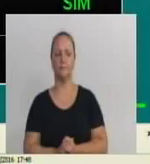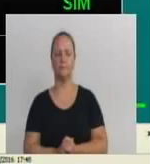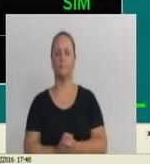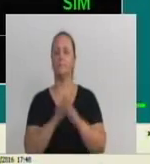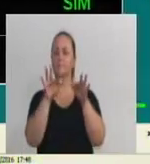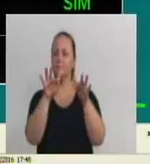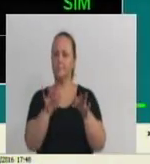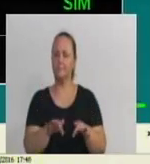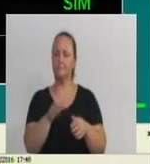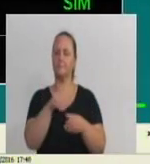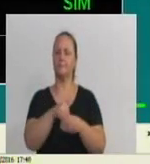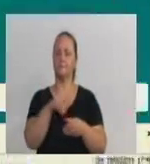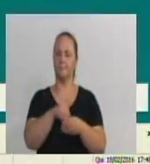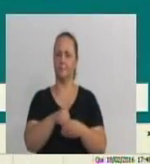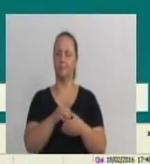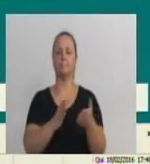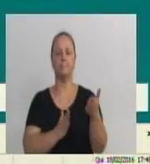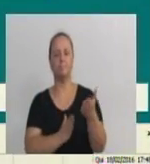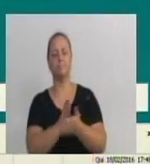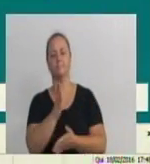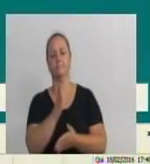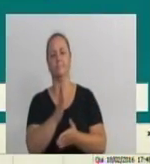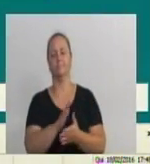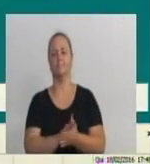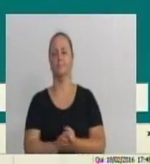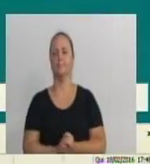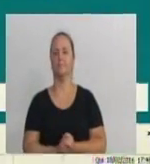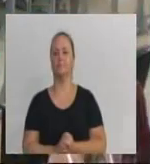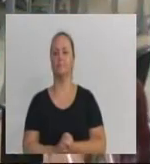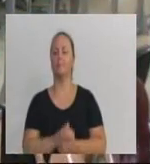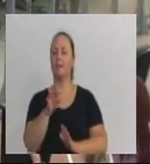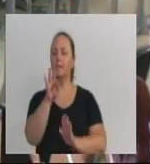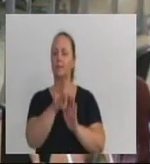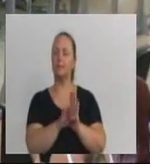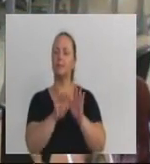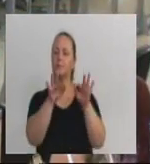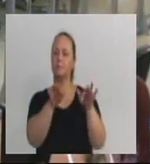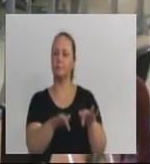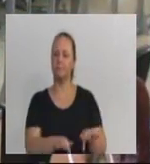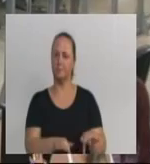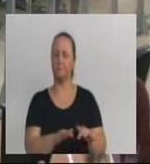Encerrada a votação. Aprovada. E a redação final.